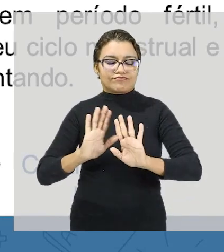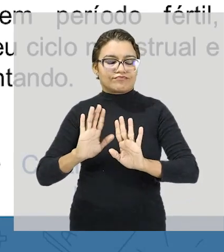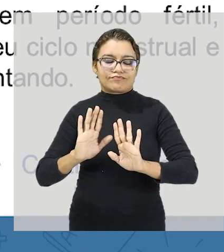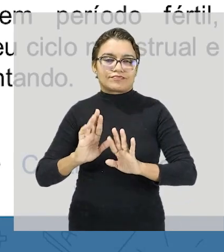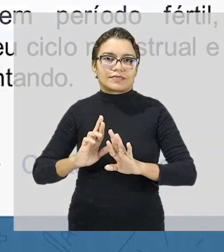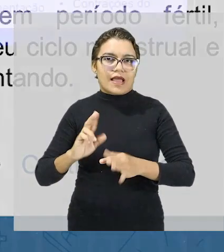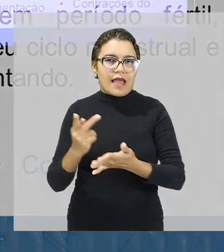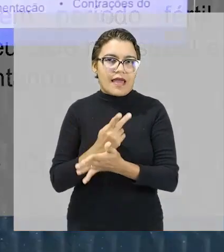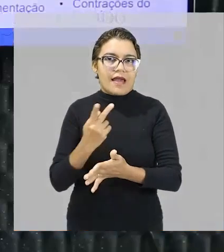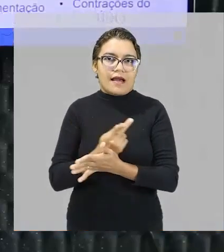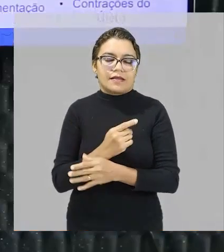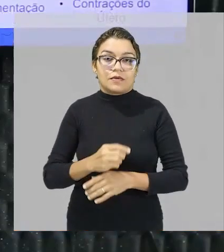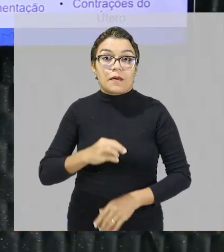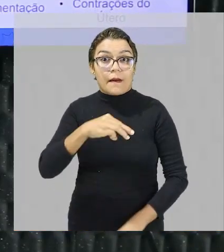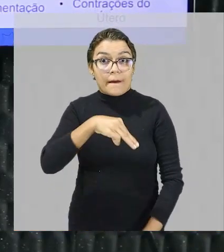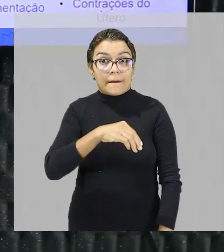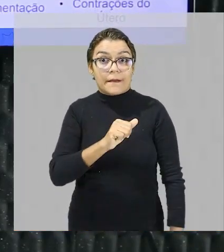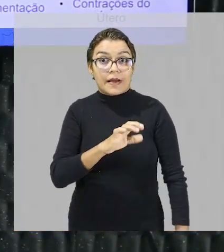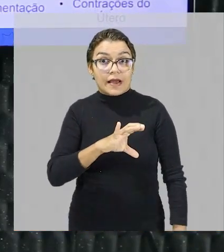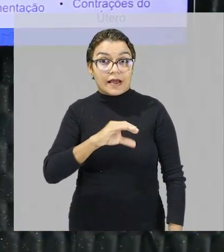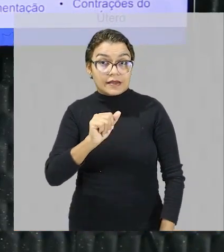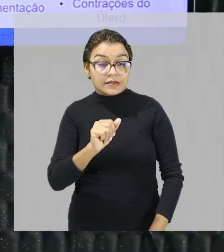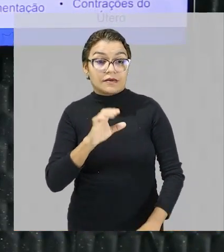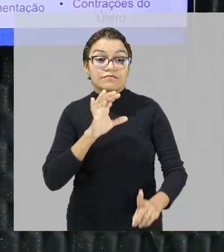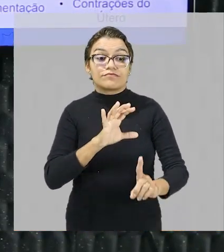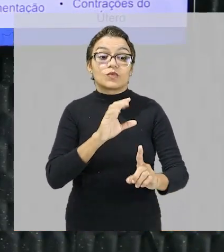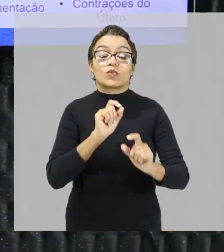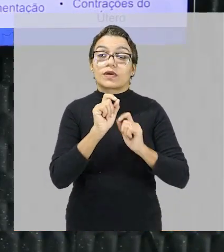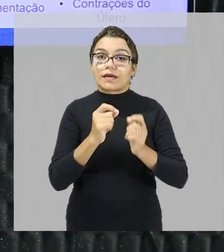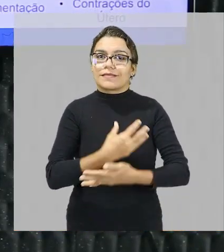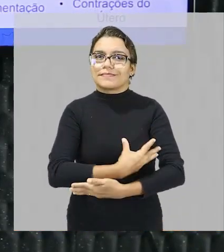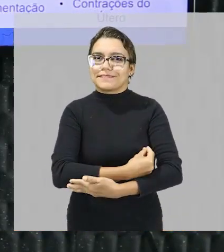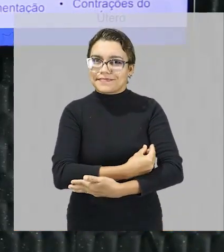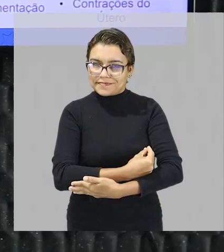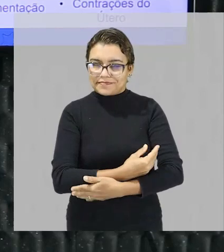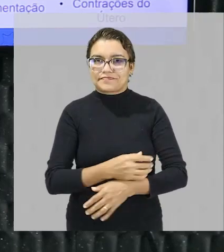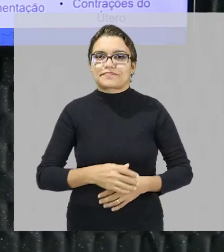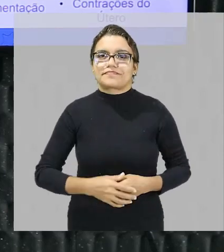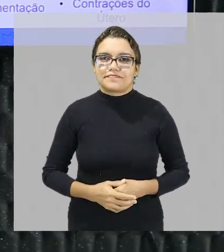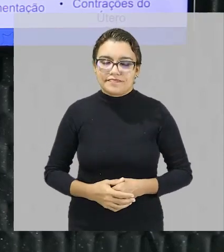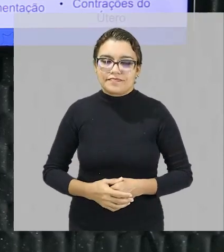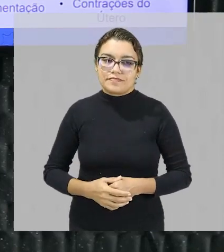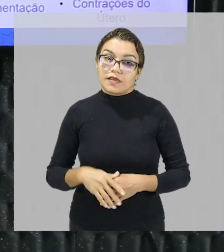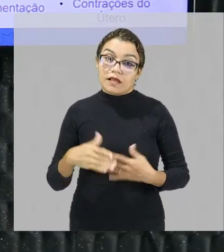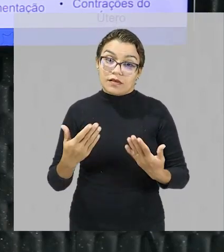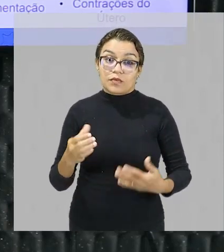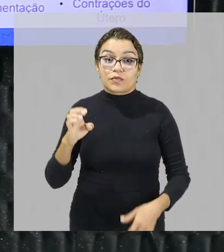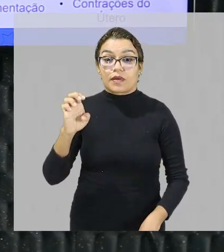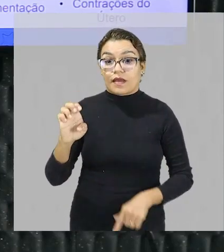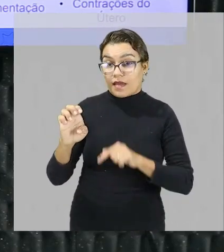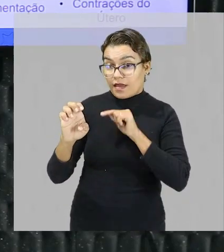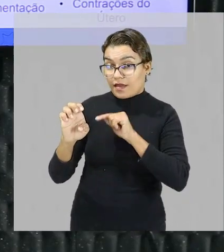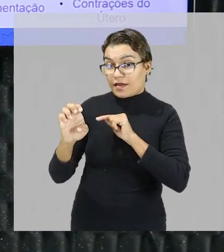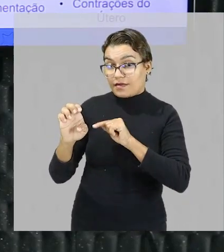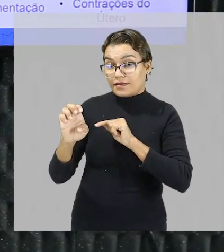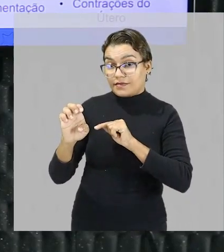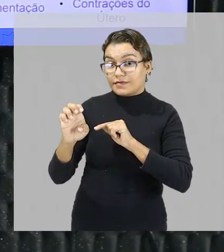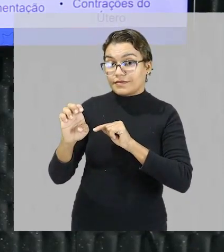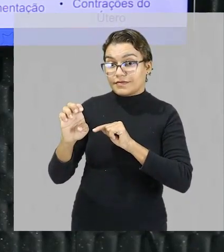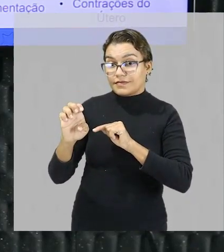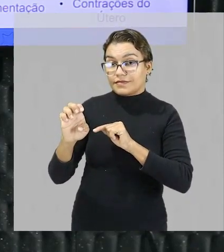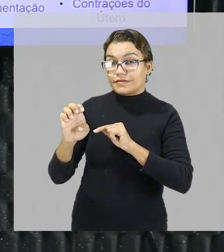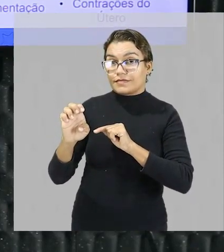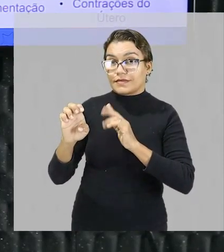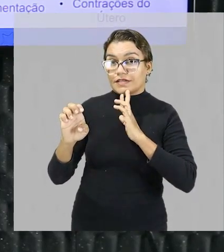Márcia estaria promovendo o quê? Amamentando, tá? Então, sobrou a letra E. Vamos conferir aqui, ó, a alternativa